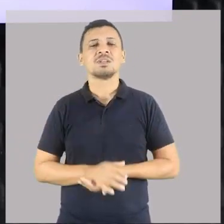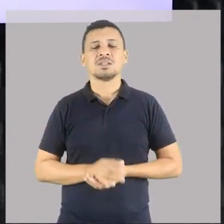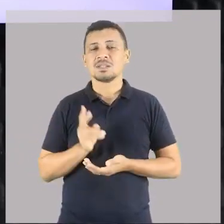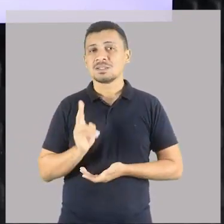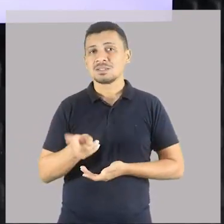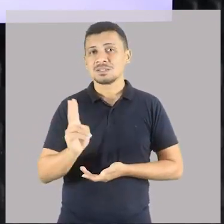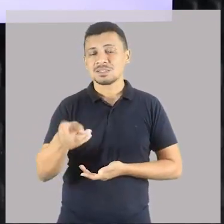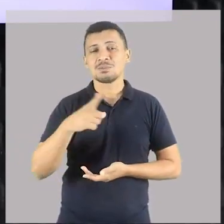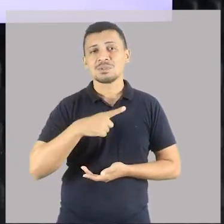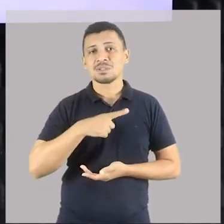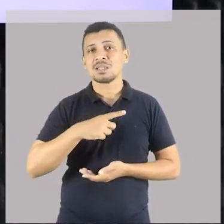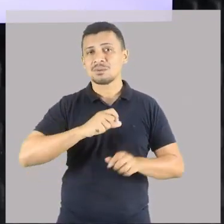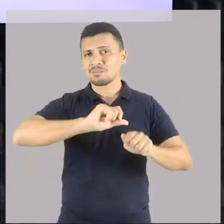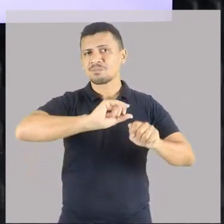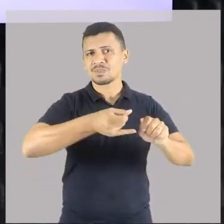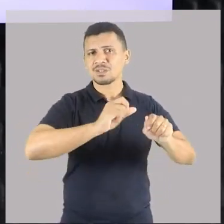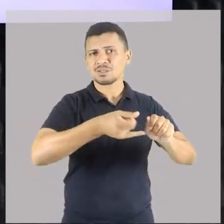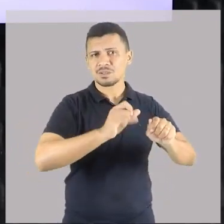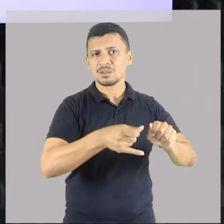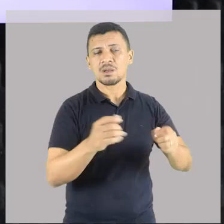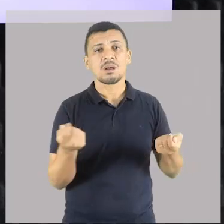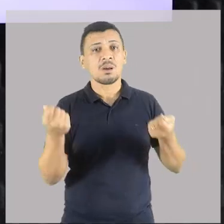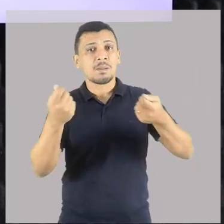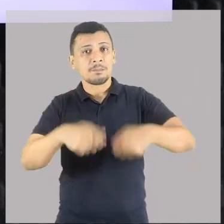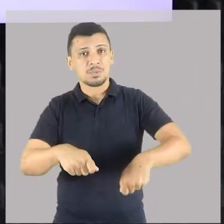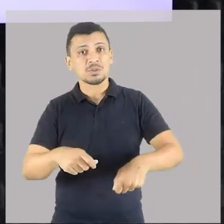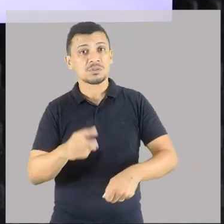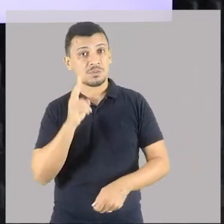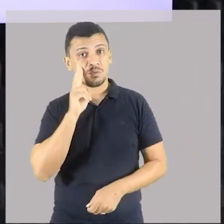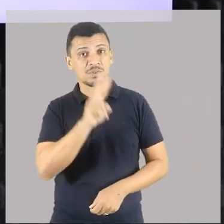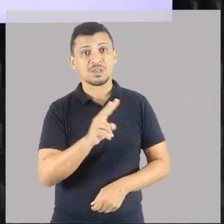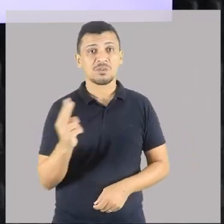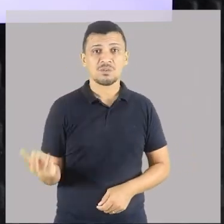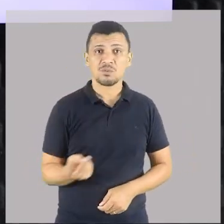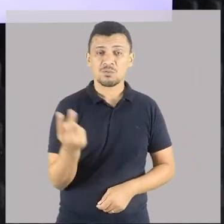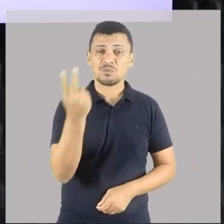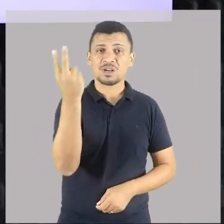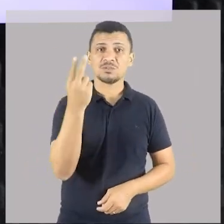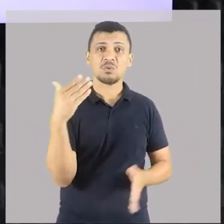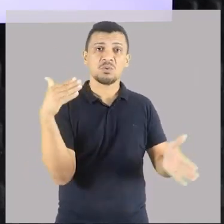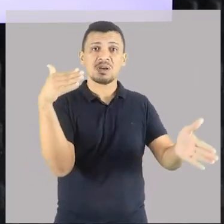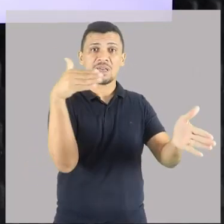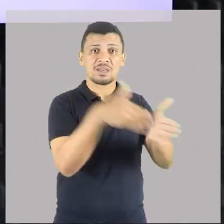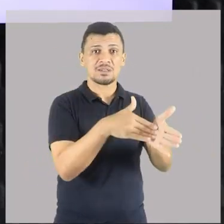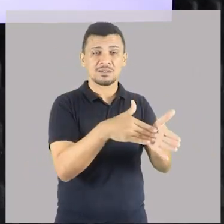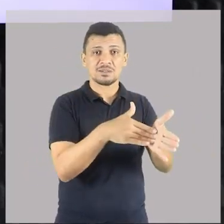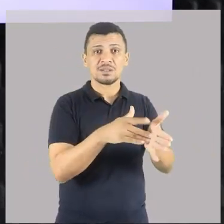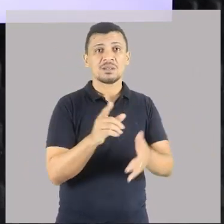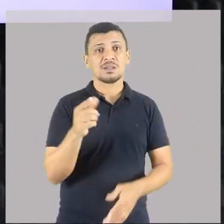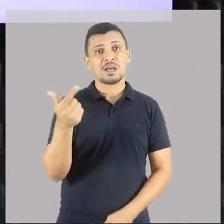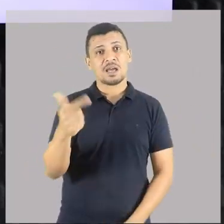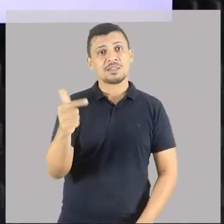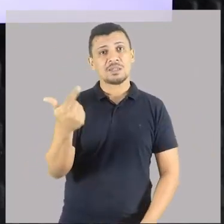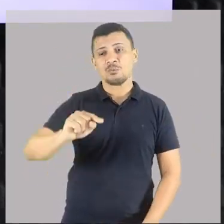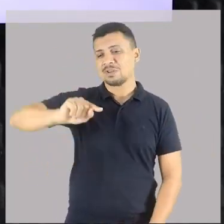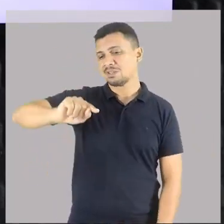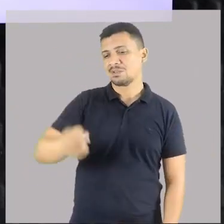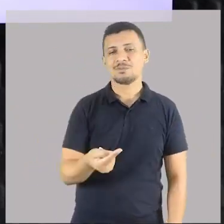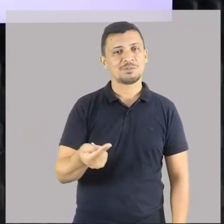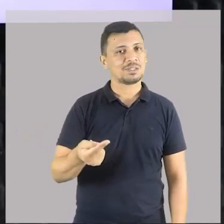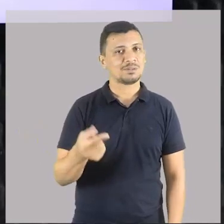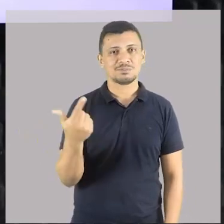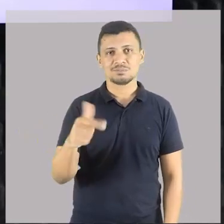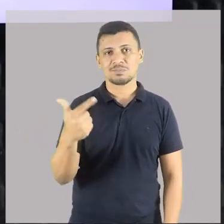que eu tenho uma adjetiva, eu posso observar o valor restritivo, e aí ela não será pontuada, certo?